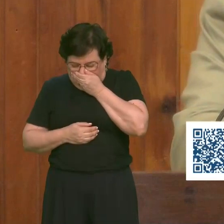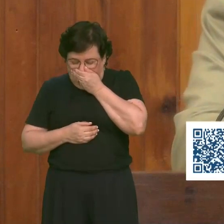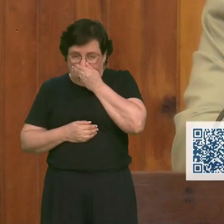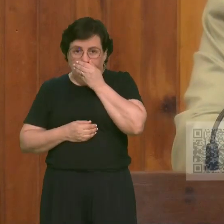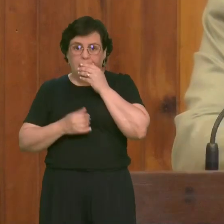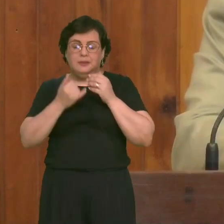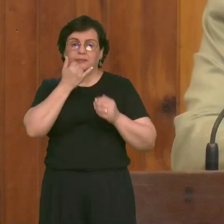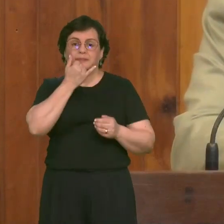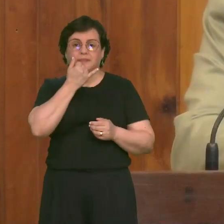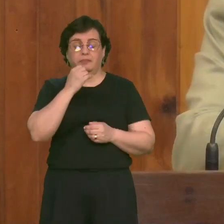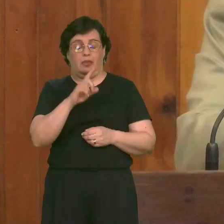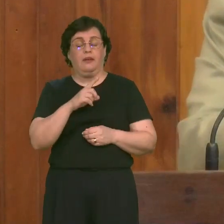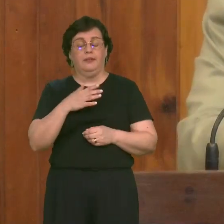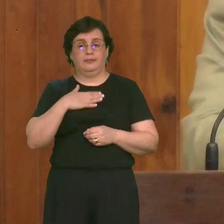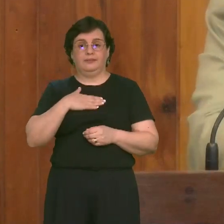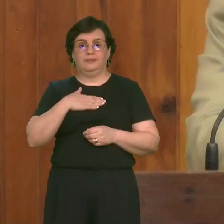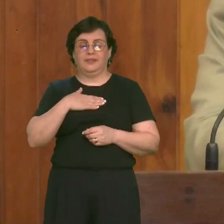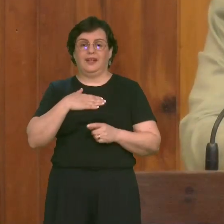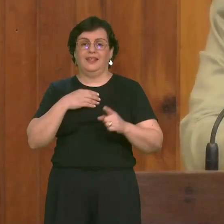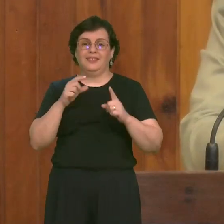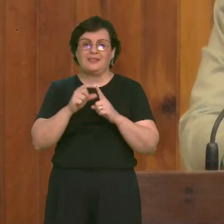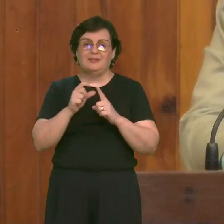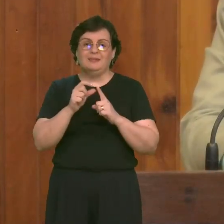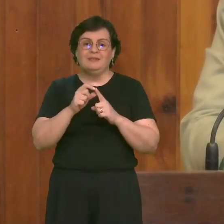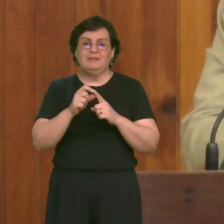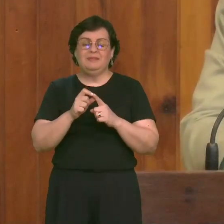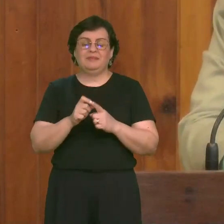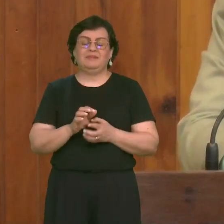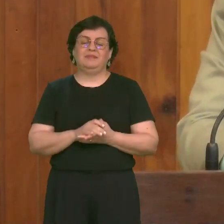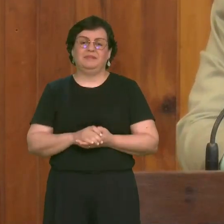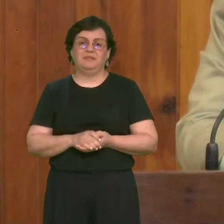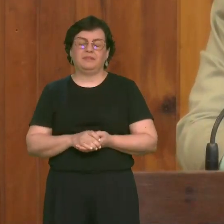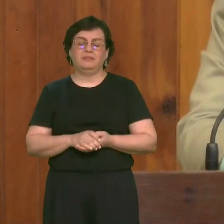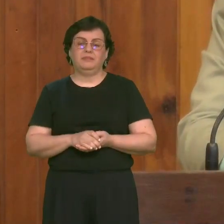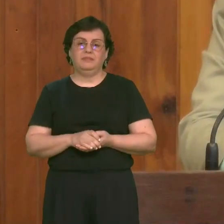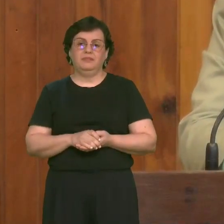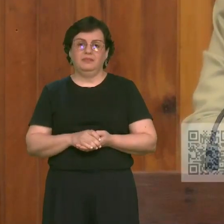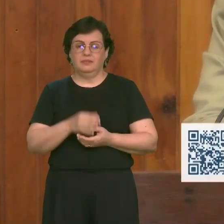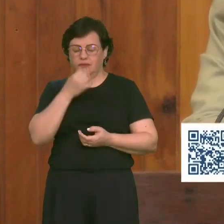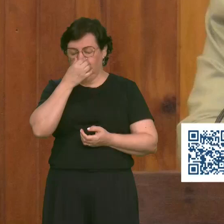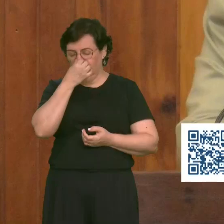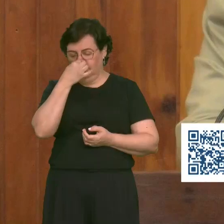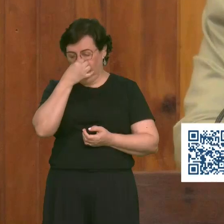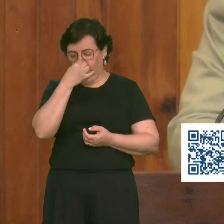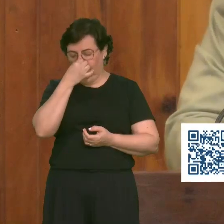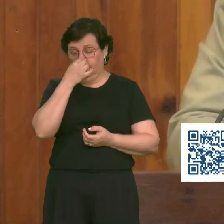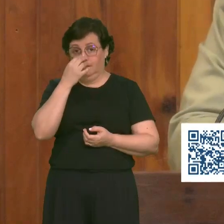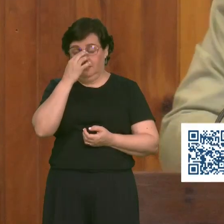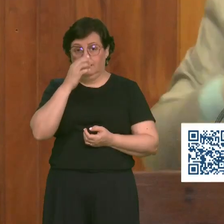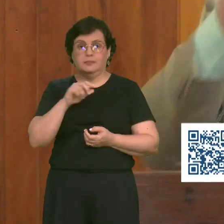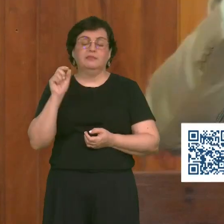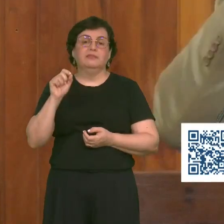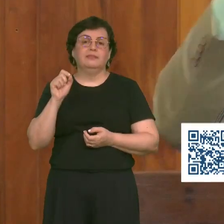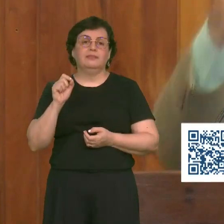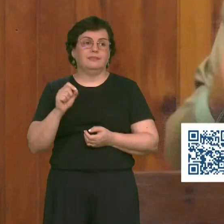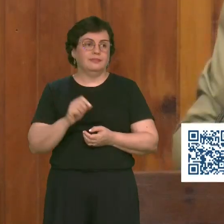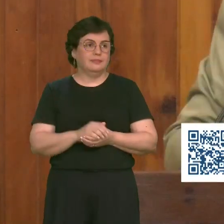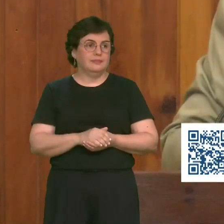eram essas nossas considerações solicita esse requerimento e é que